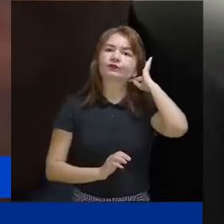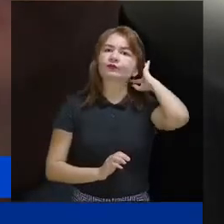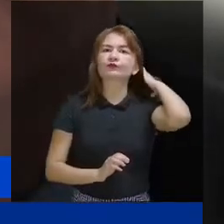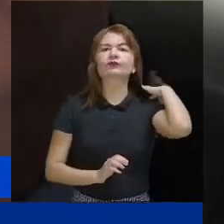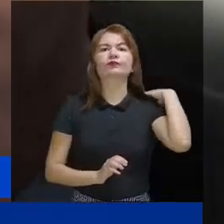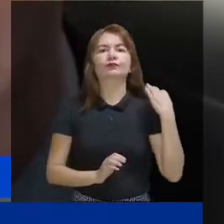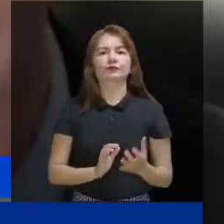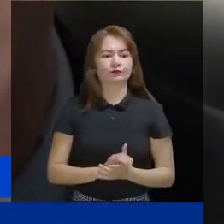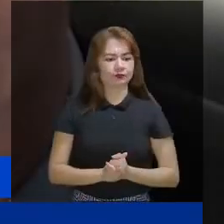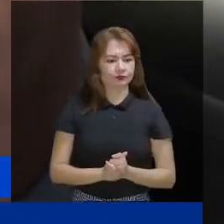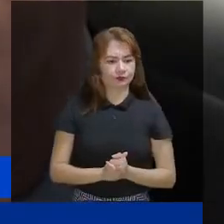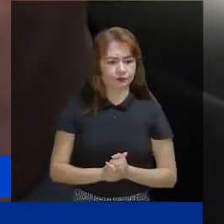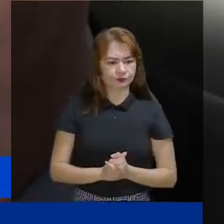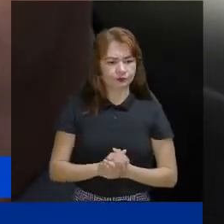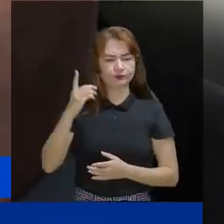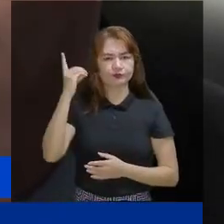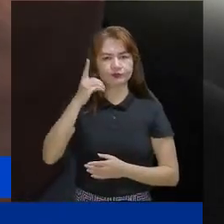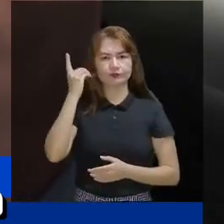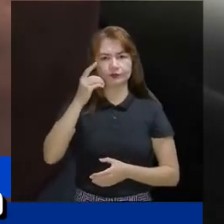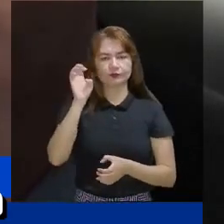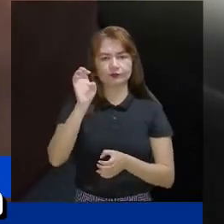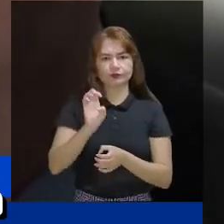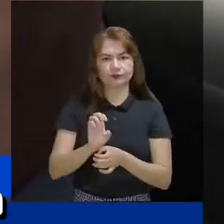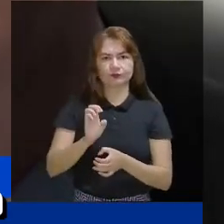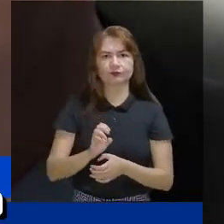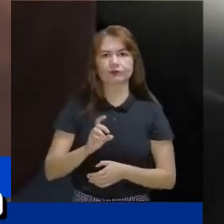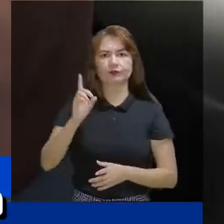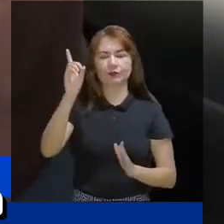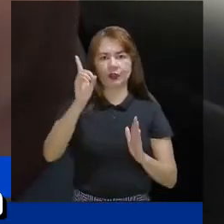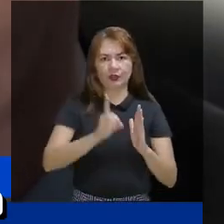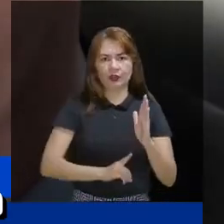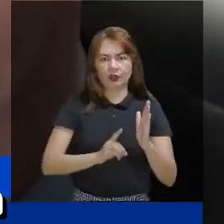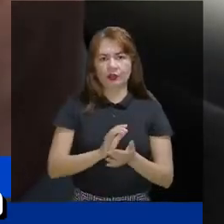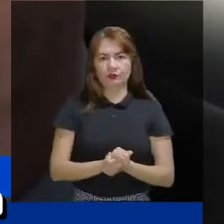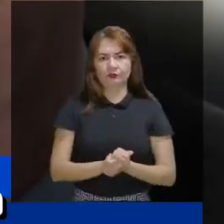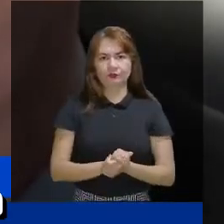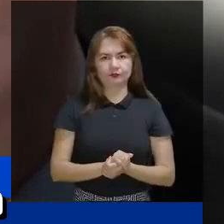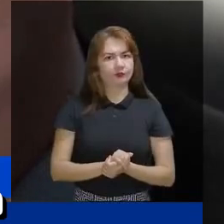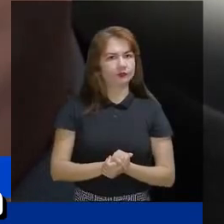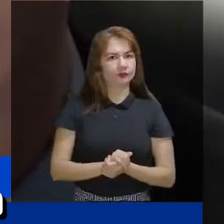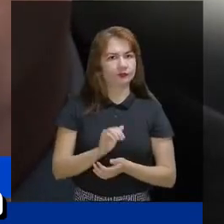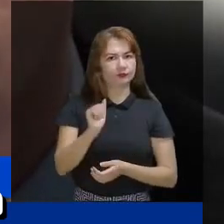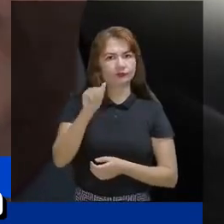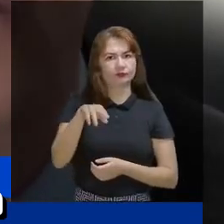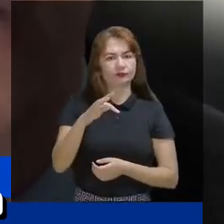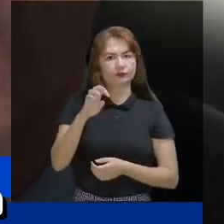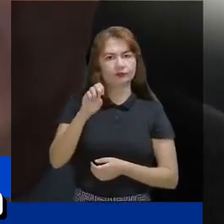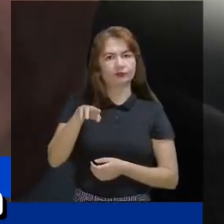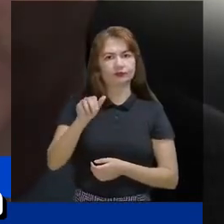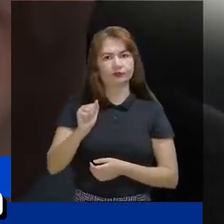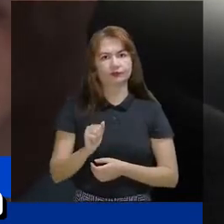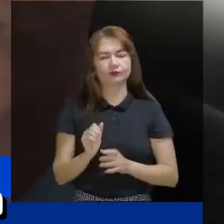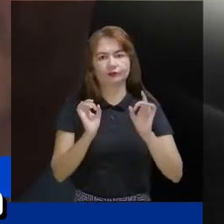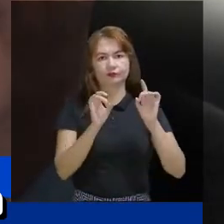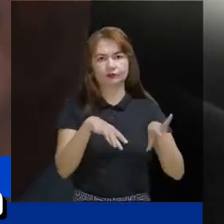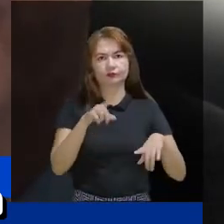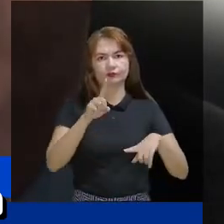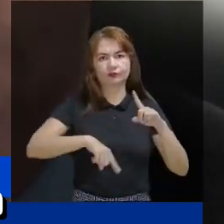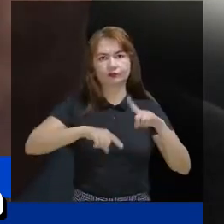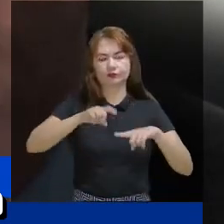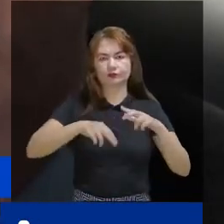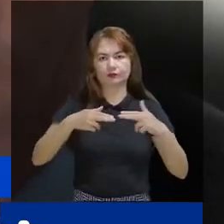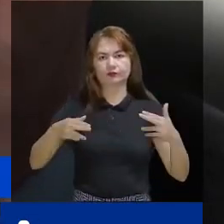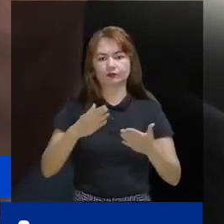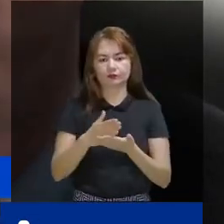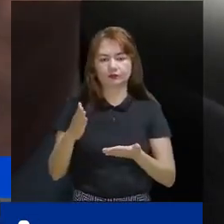a deputado estadual da agremiação o direito de antena, fecha aspas, e o abandono material, ausência de